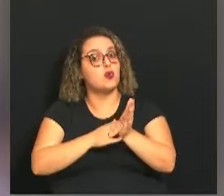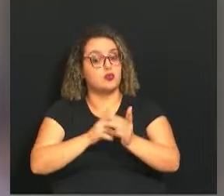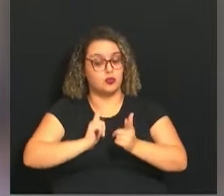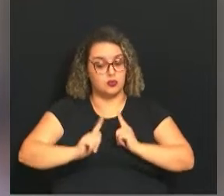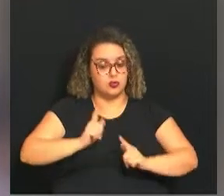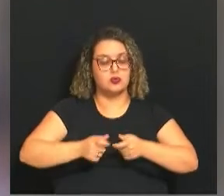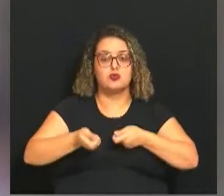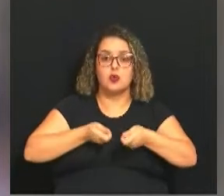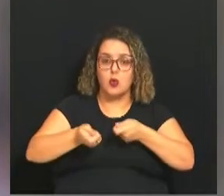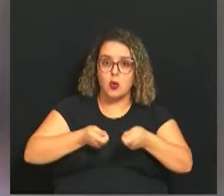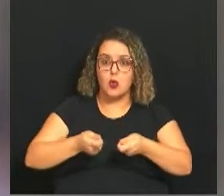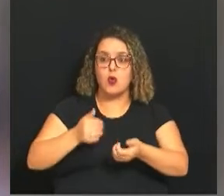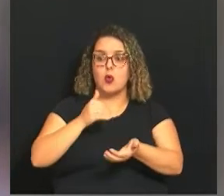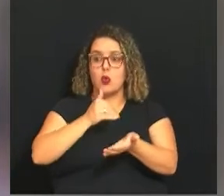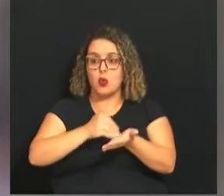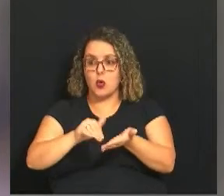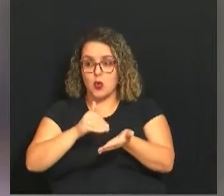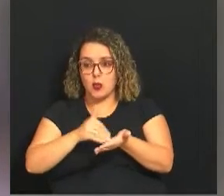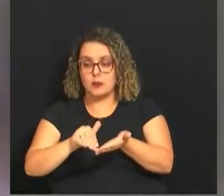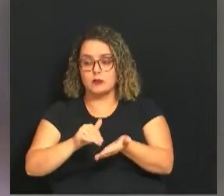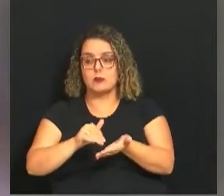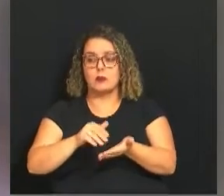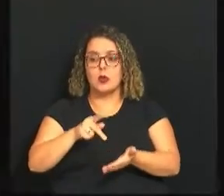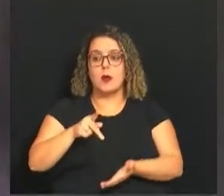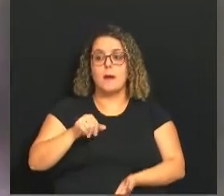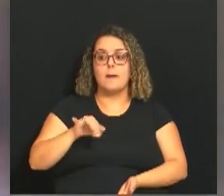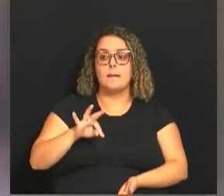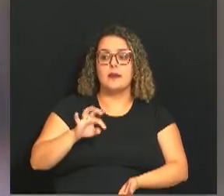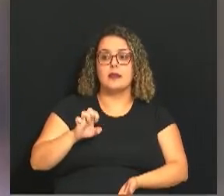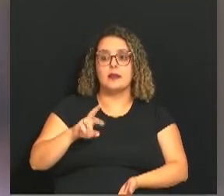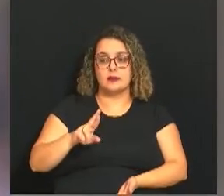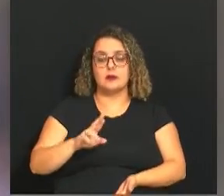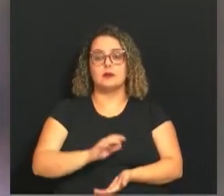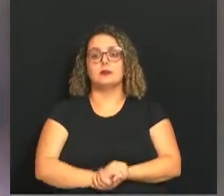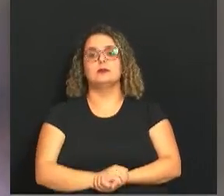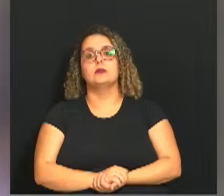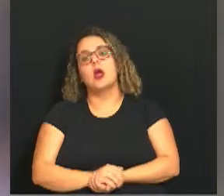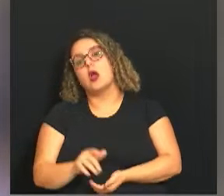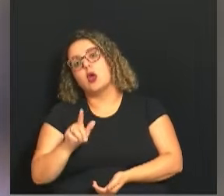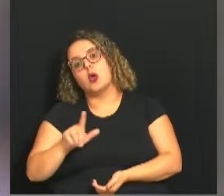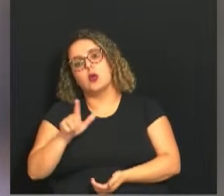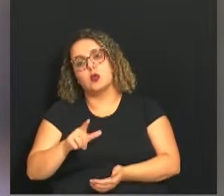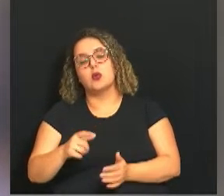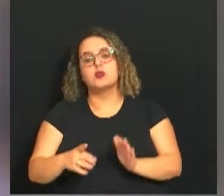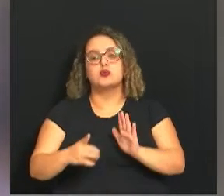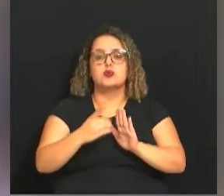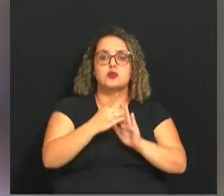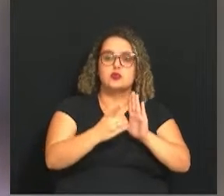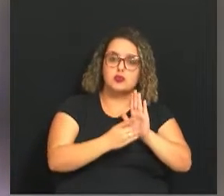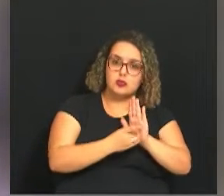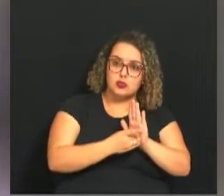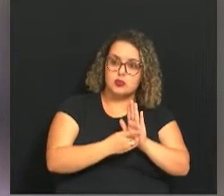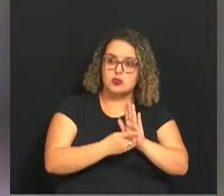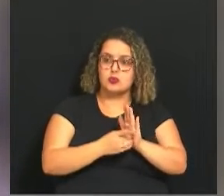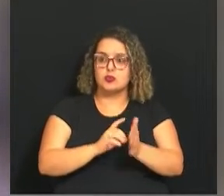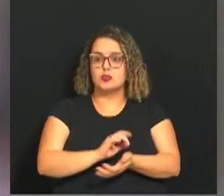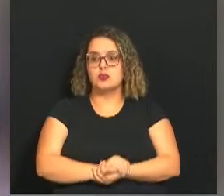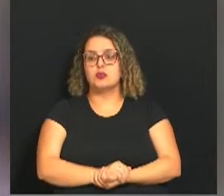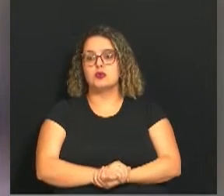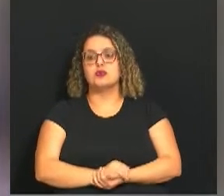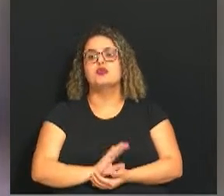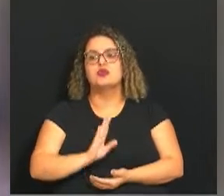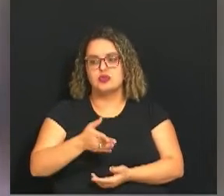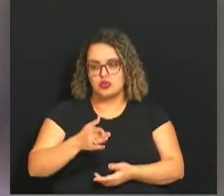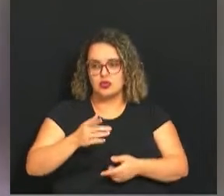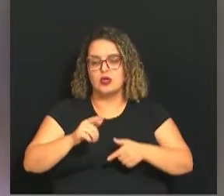pelo secretário Peter Panuto, e obviamente que no decreto regulamentador, já em discussão com o